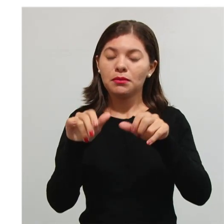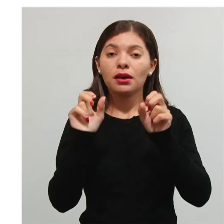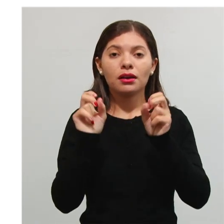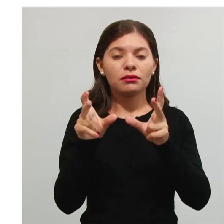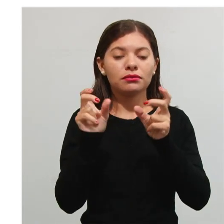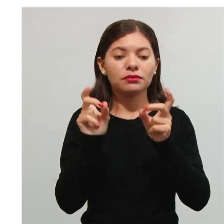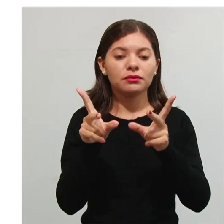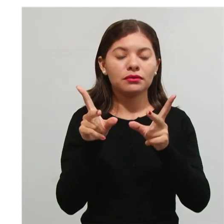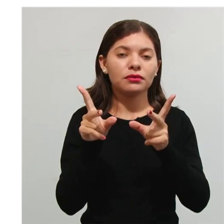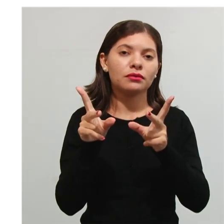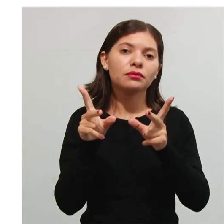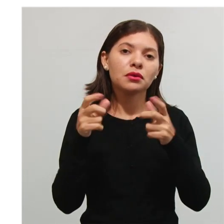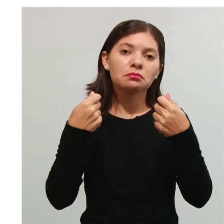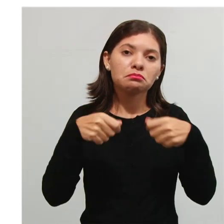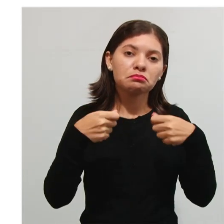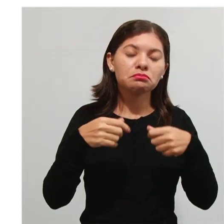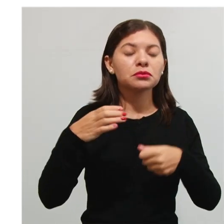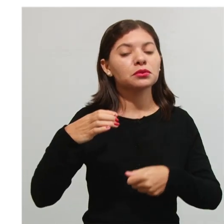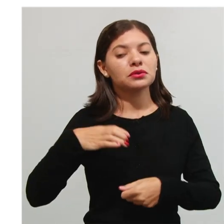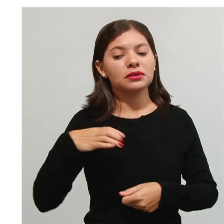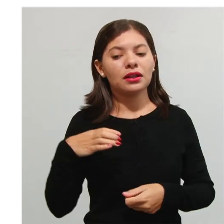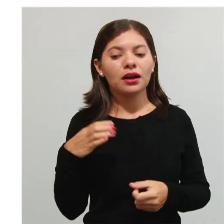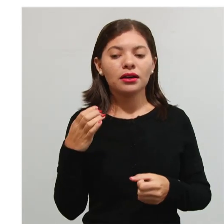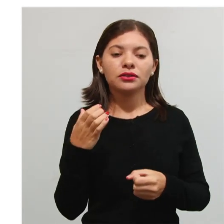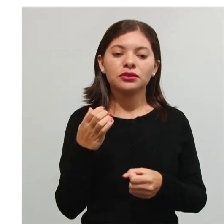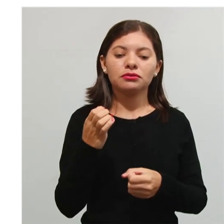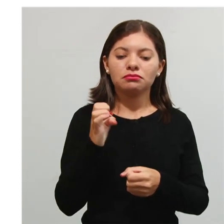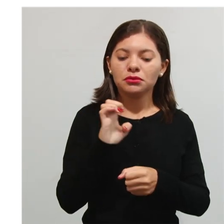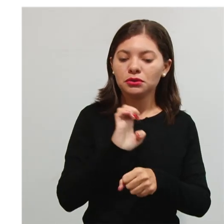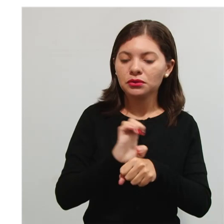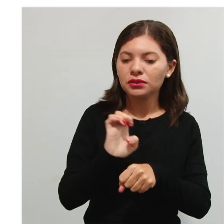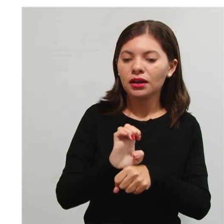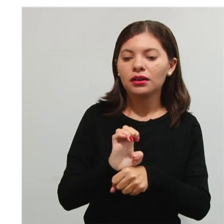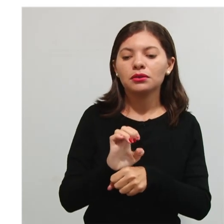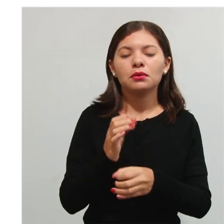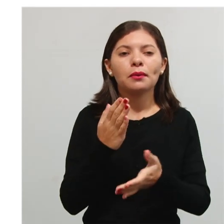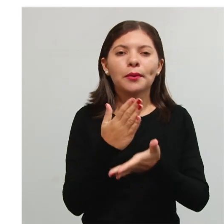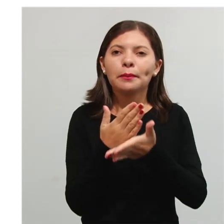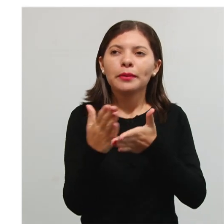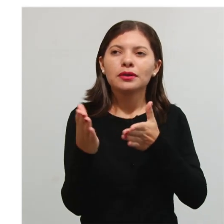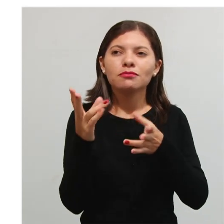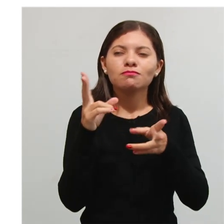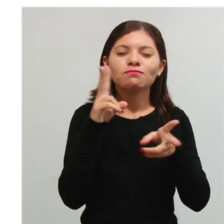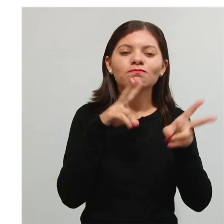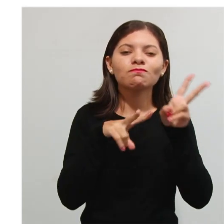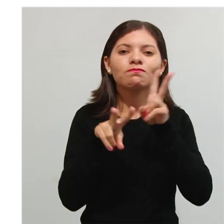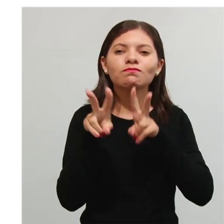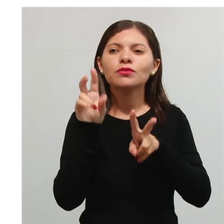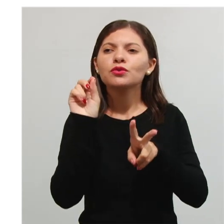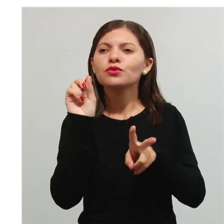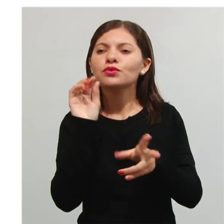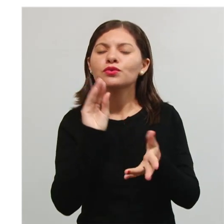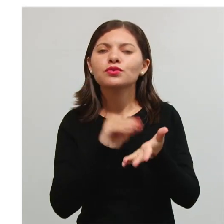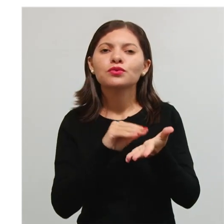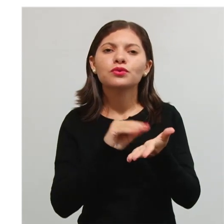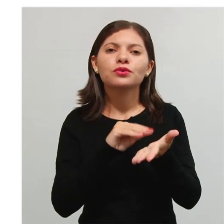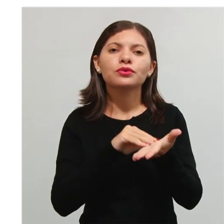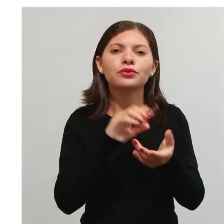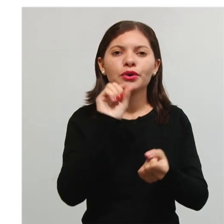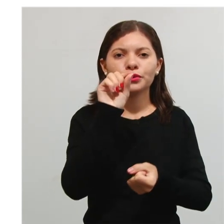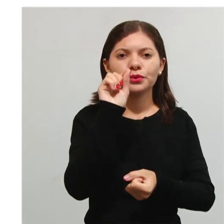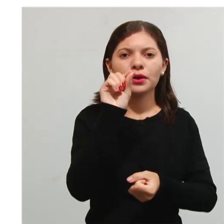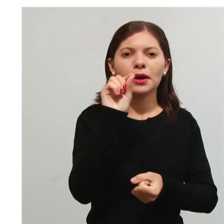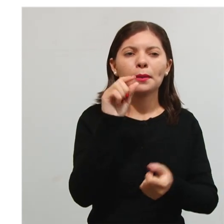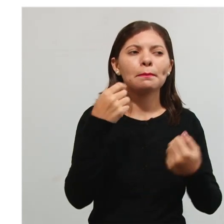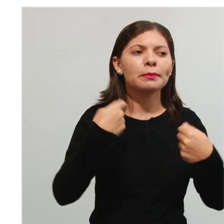fazer isso na sua cidade, no seu estado. Você começa a observar o que está faltando ali e isso é uma necessidade